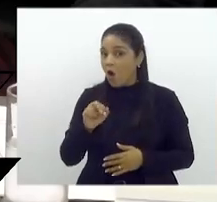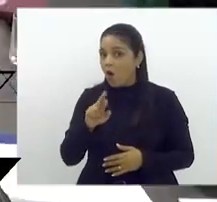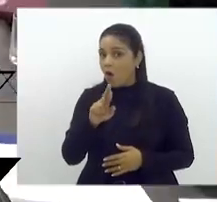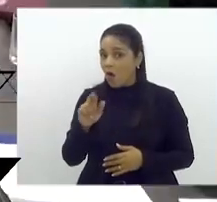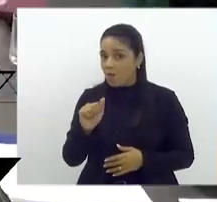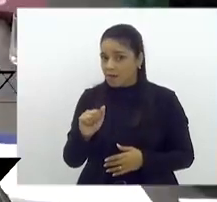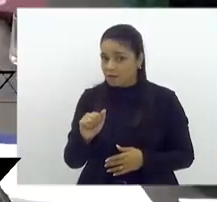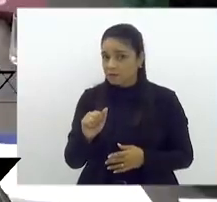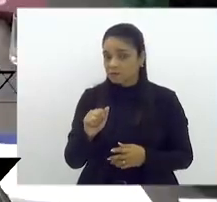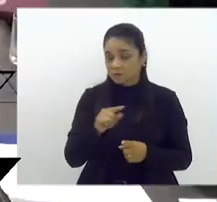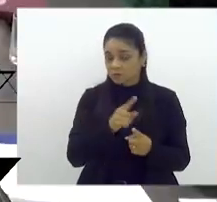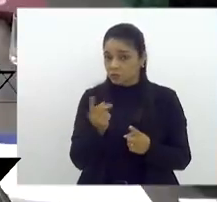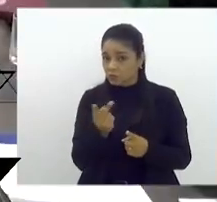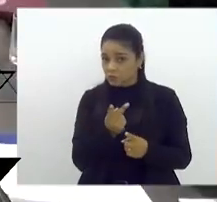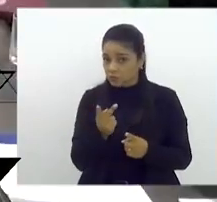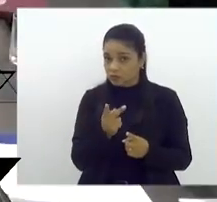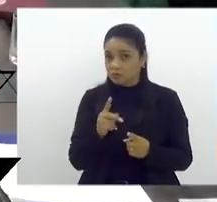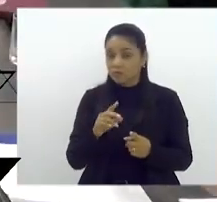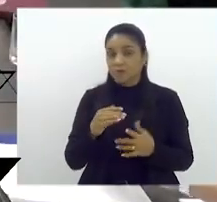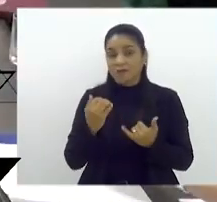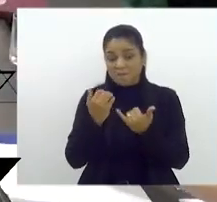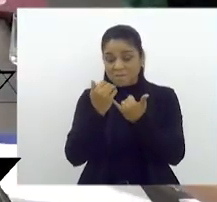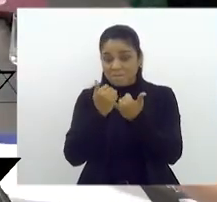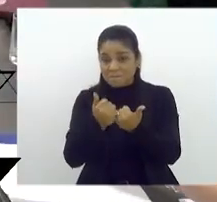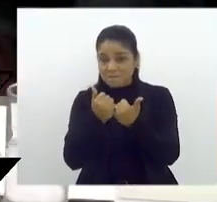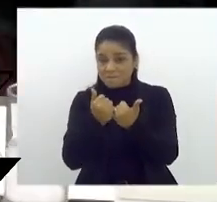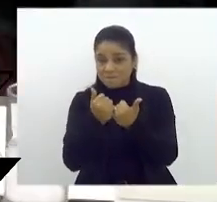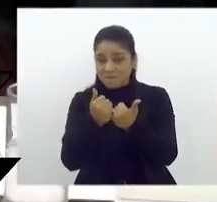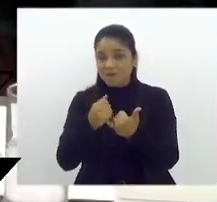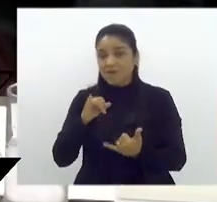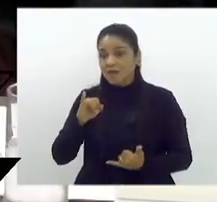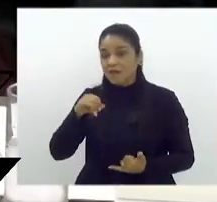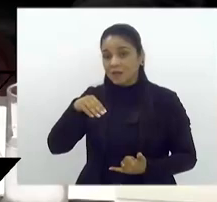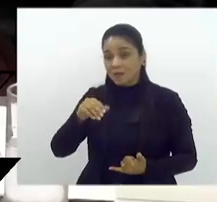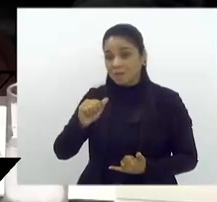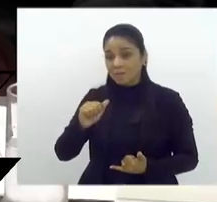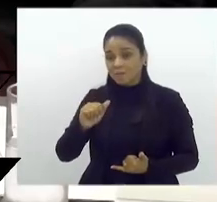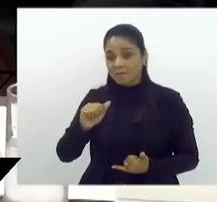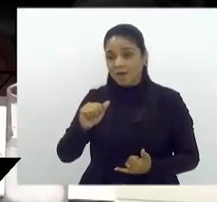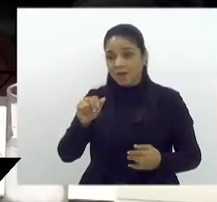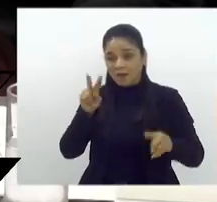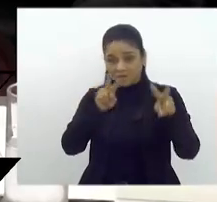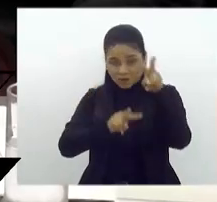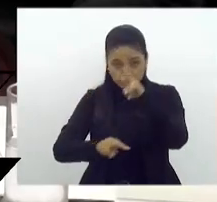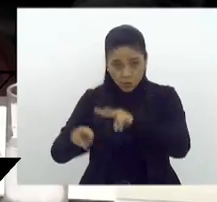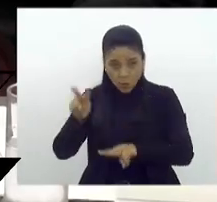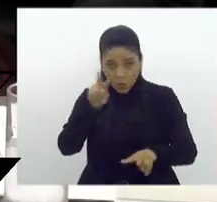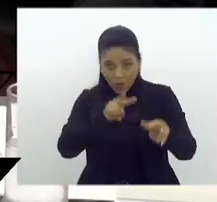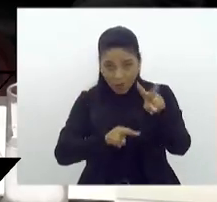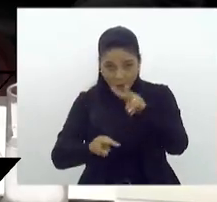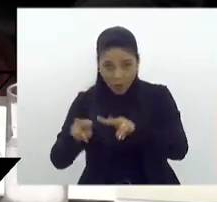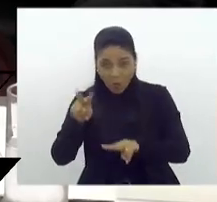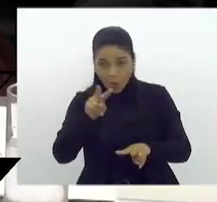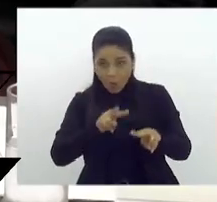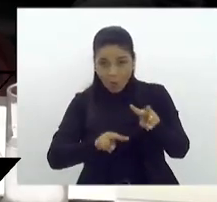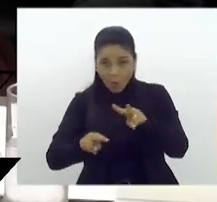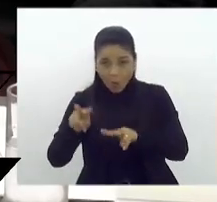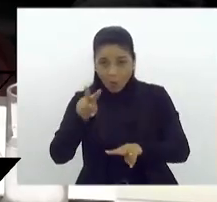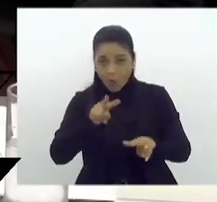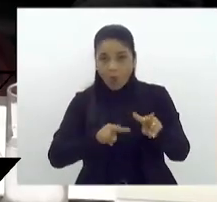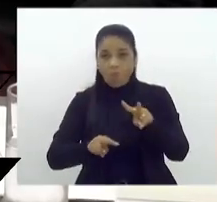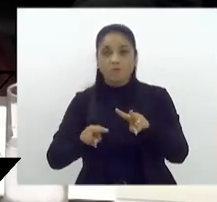a marca e as obras. Mas o fato de ser patrimônio imaterial por si só, a gente já debateu algumas vezes aqui. Eu tô